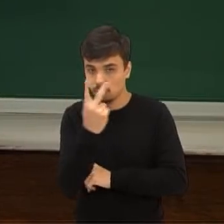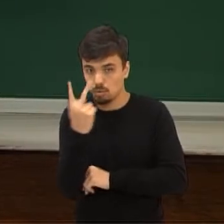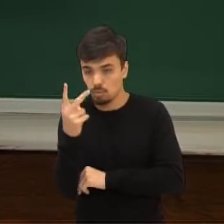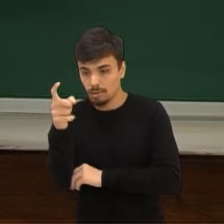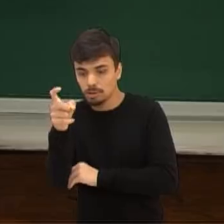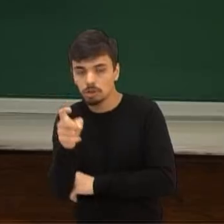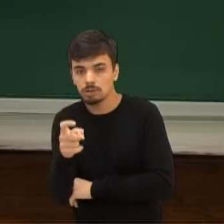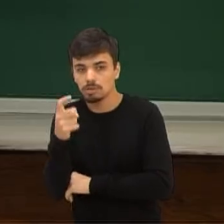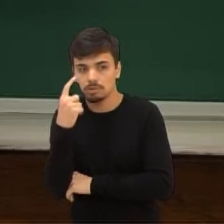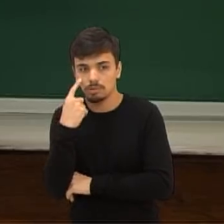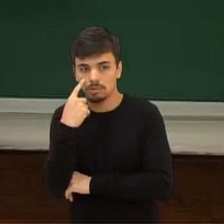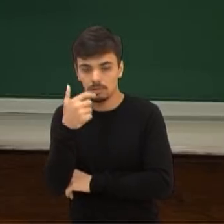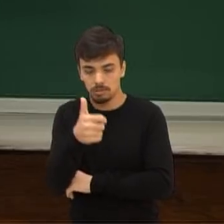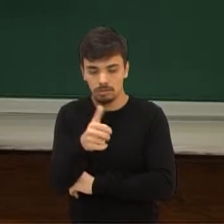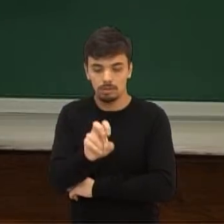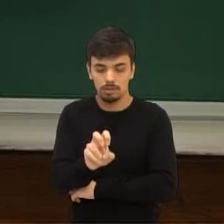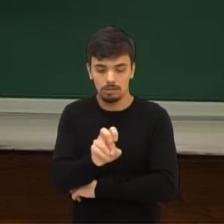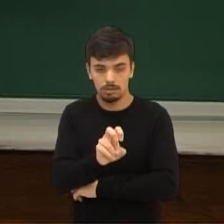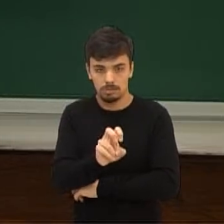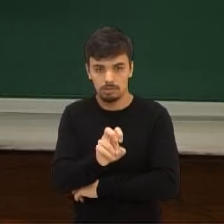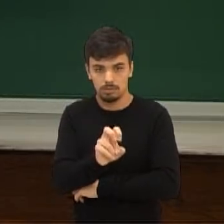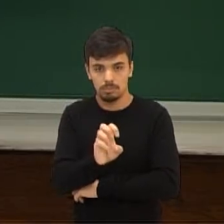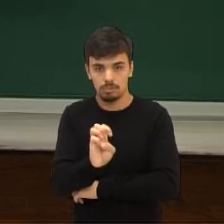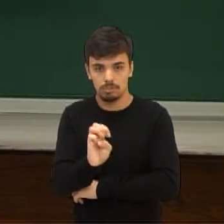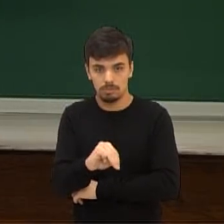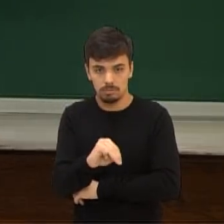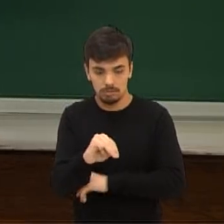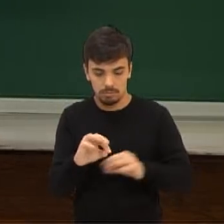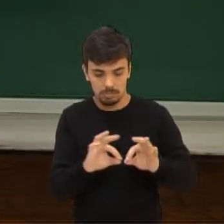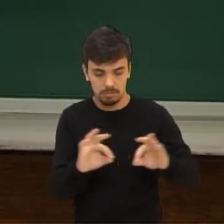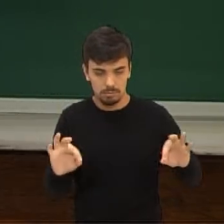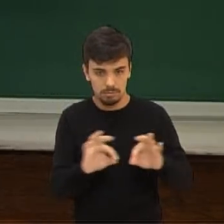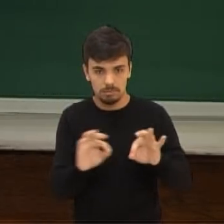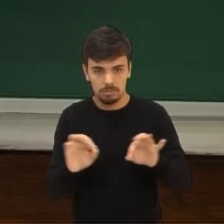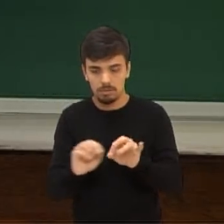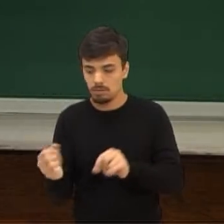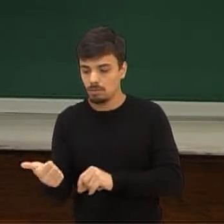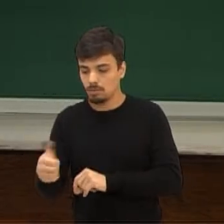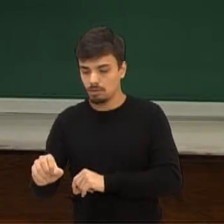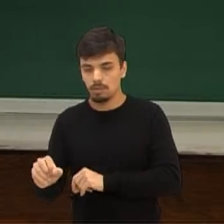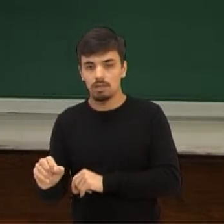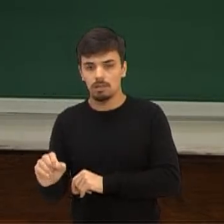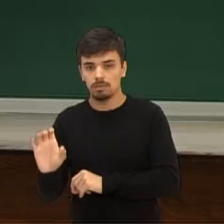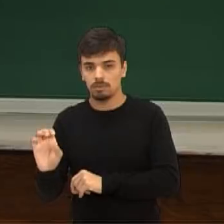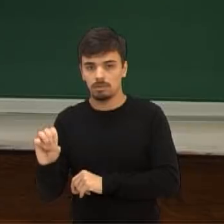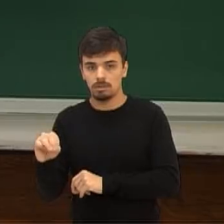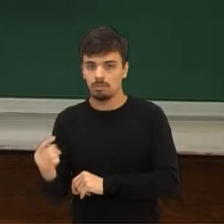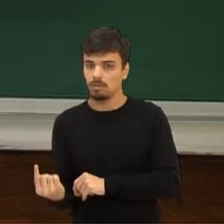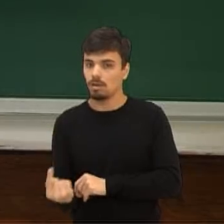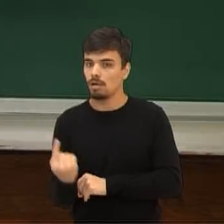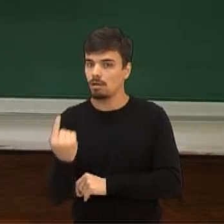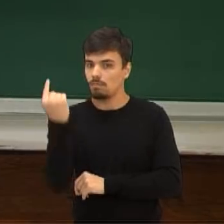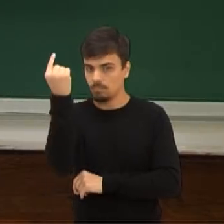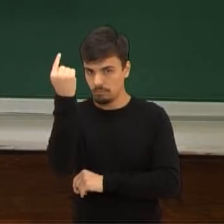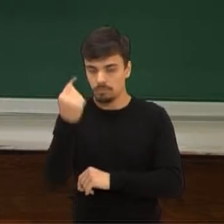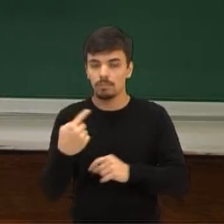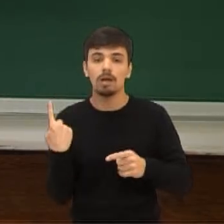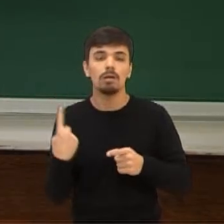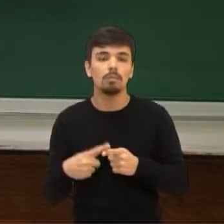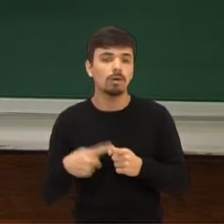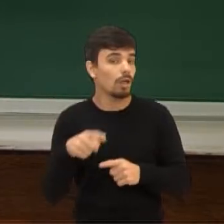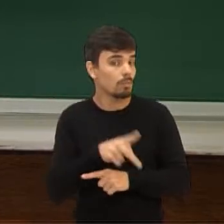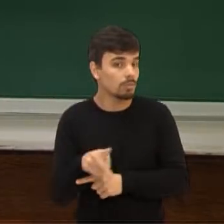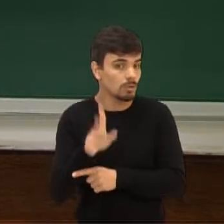faces com 5 centímetros de comprimento e 10 centímetros de altura, porque a